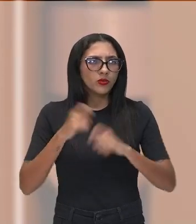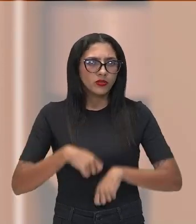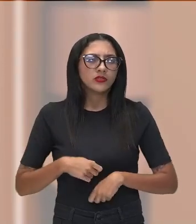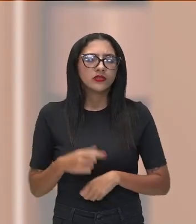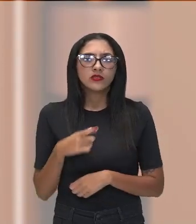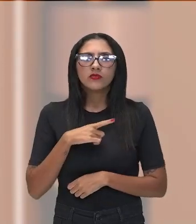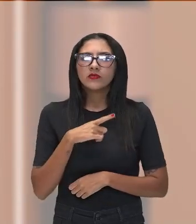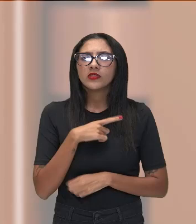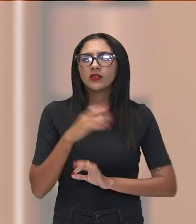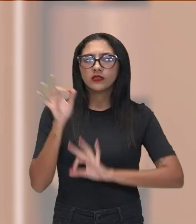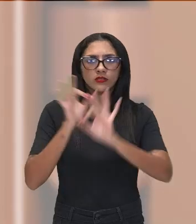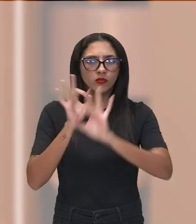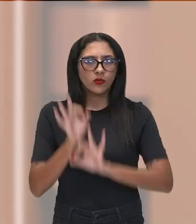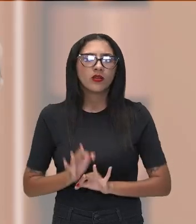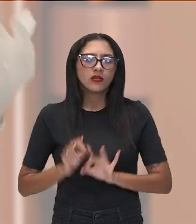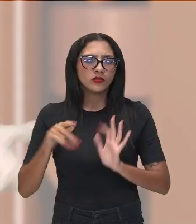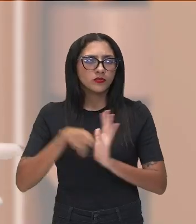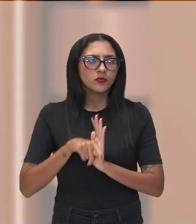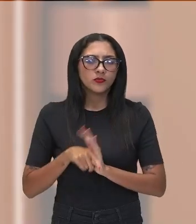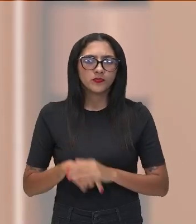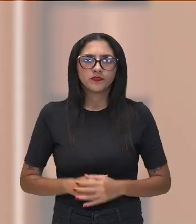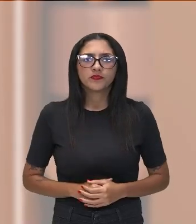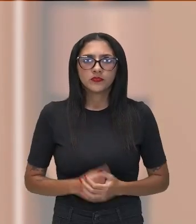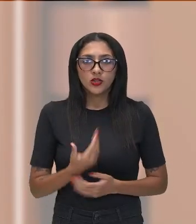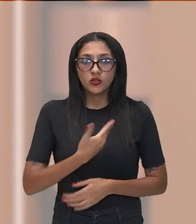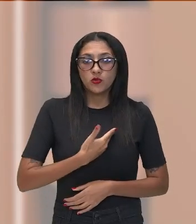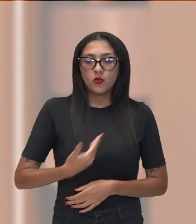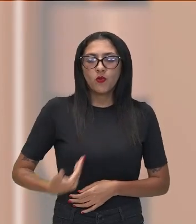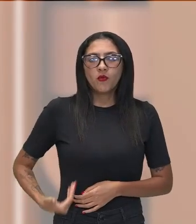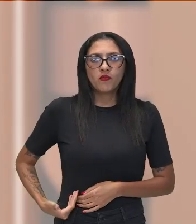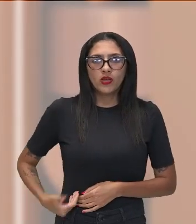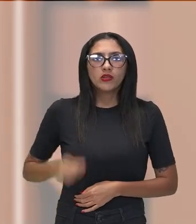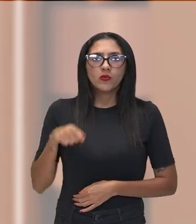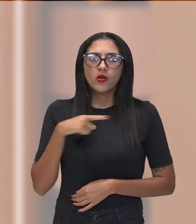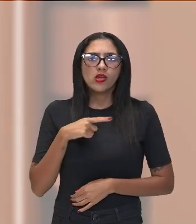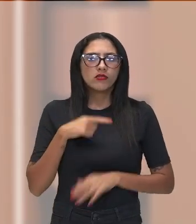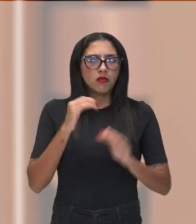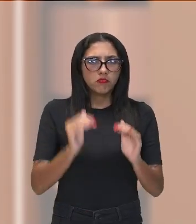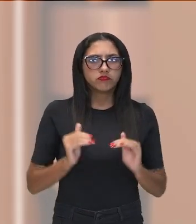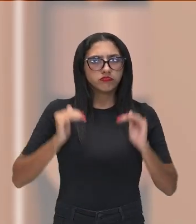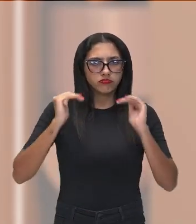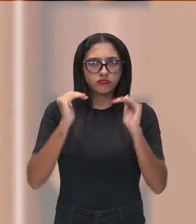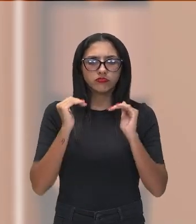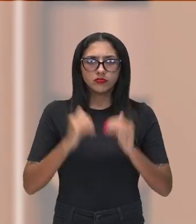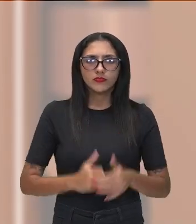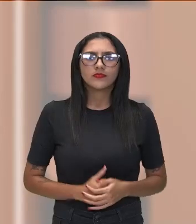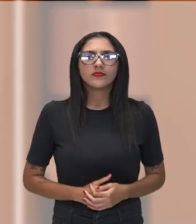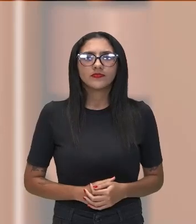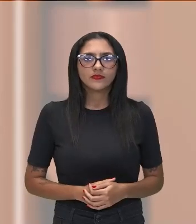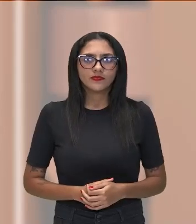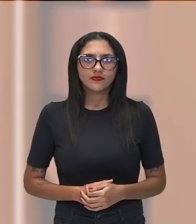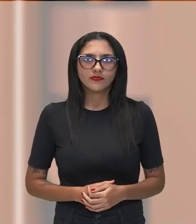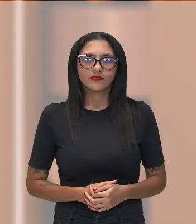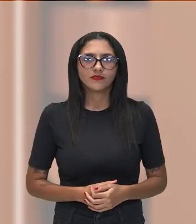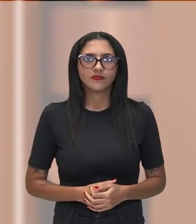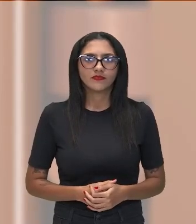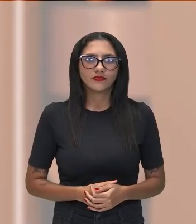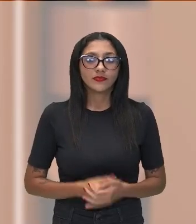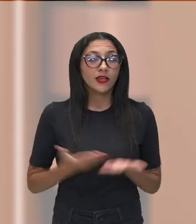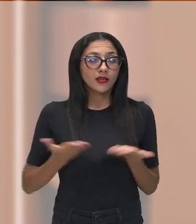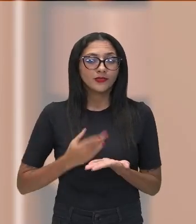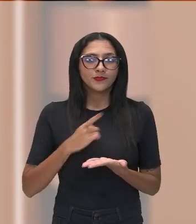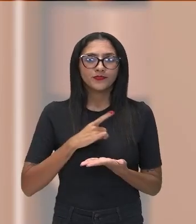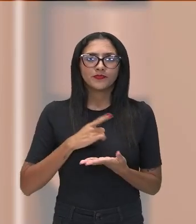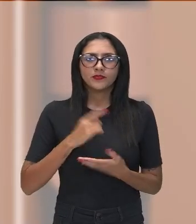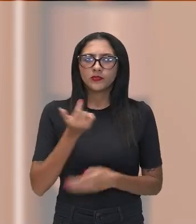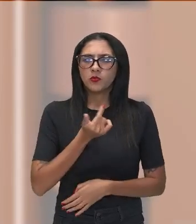essa autonomia e o governo, ele é soberano. E aí nós temos também uma outra